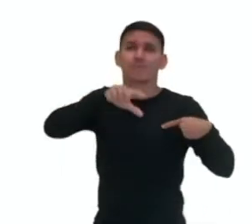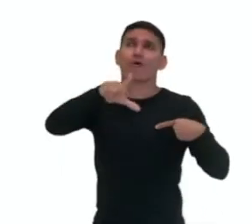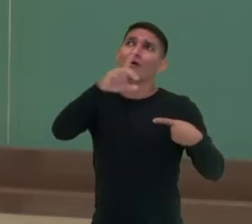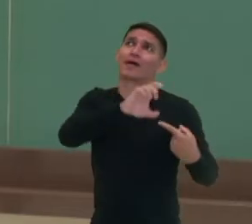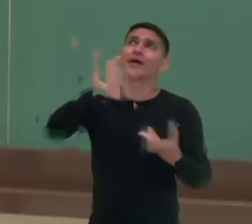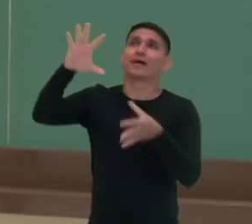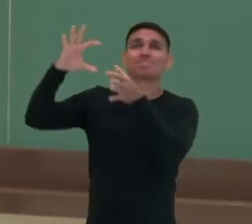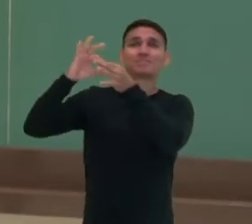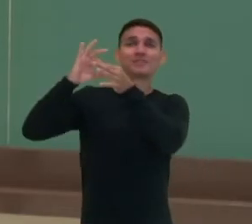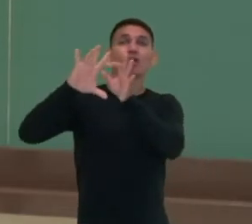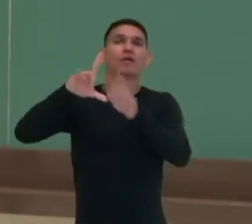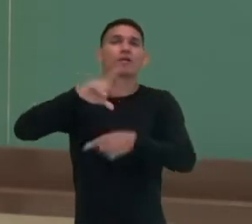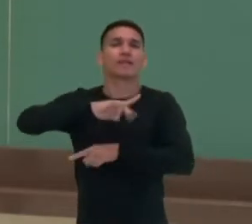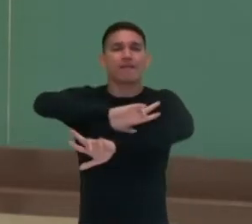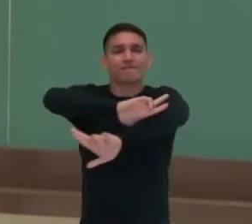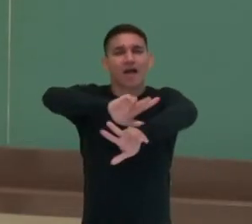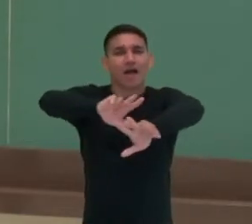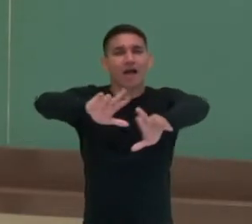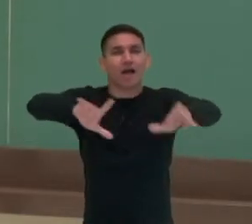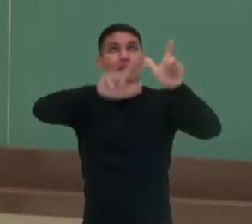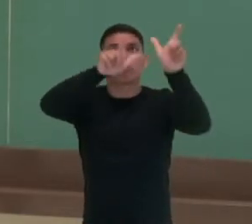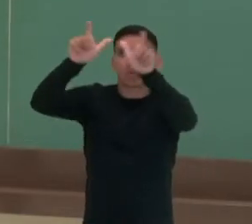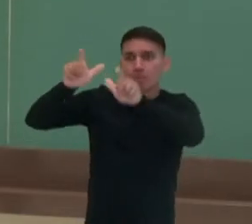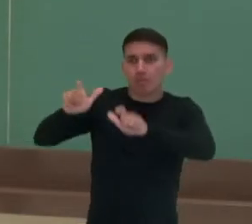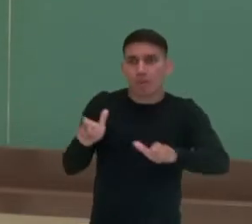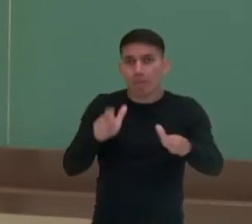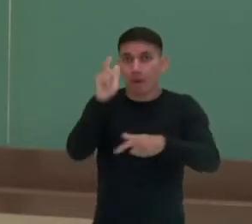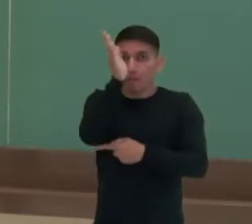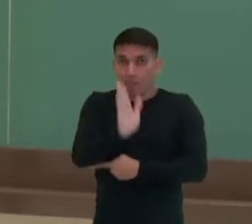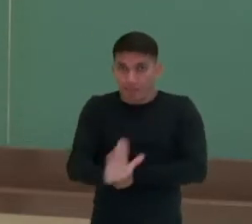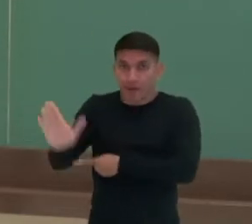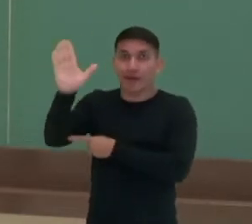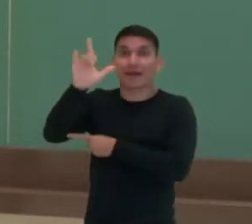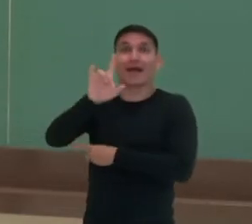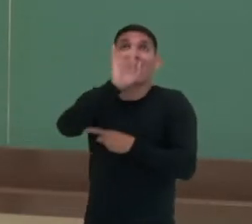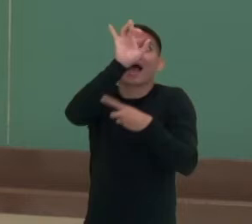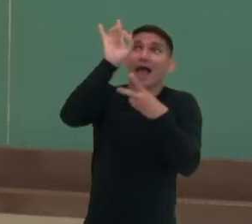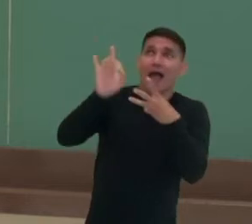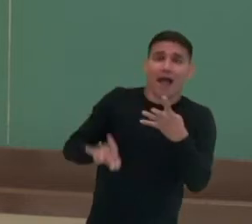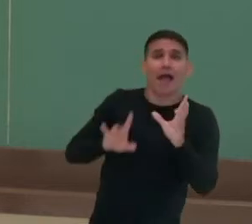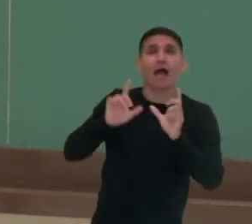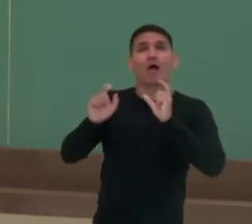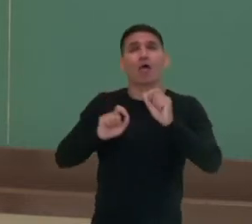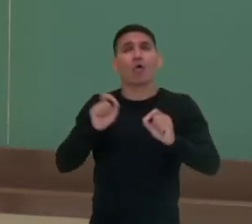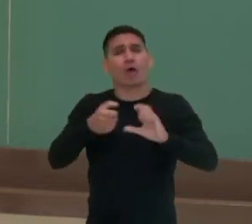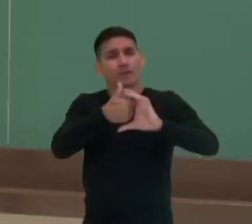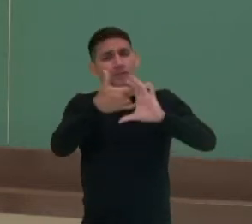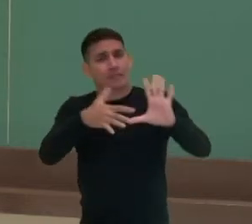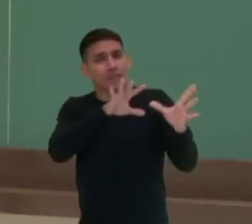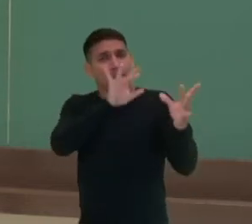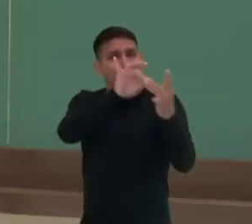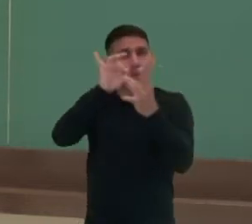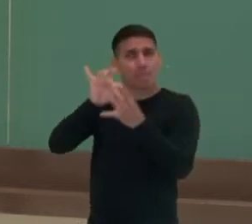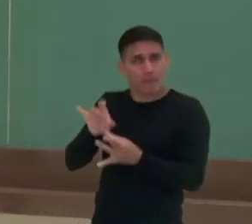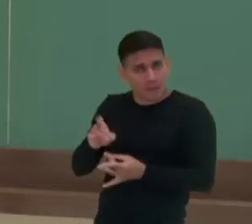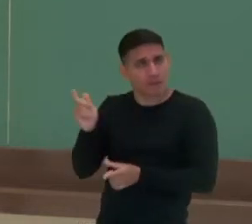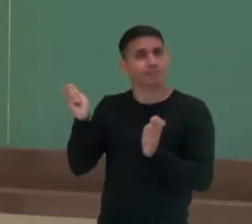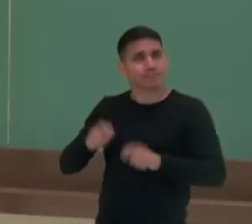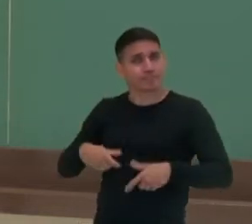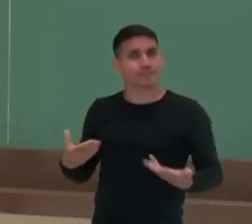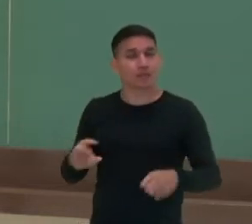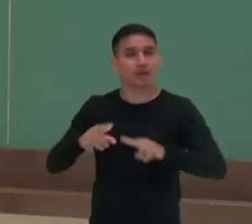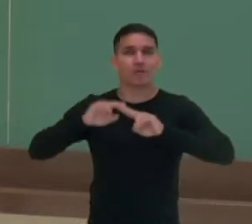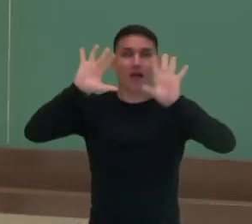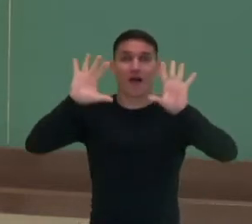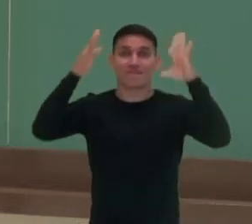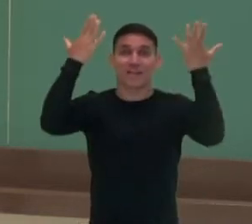está presente em várias regiões do Brasil e em cada uma tem características específicas. Então, a